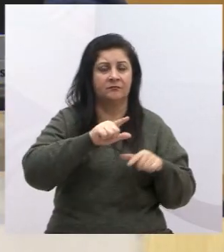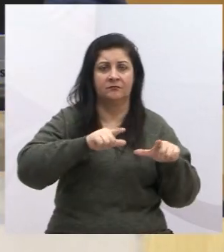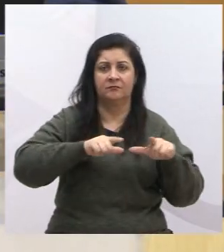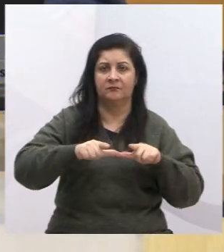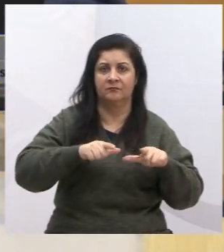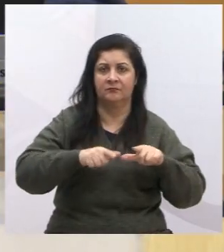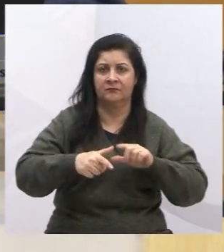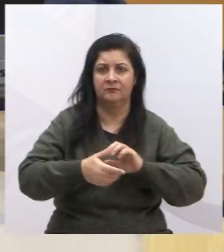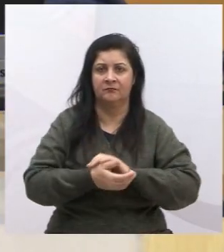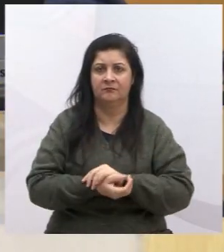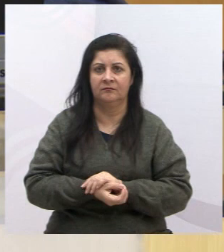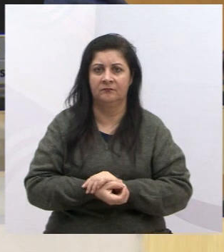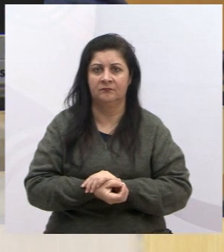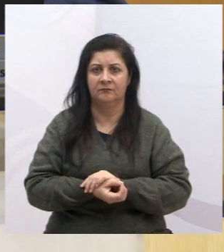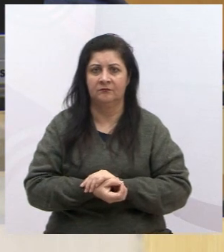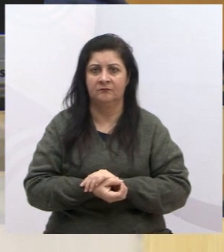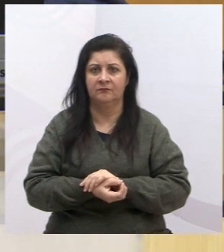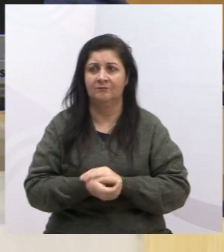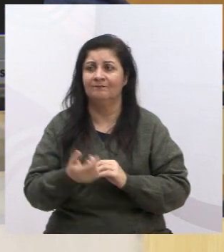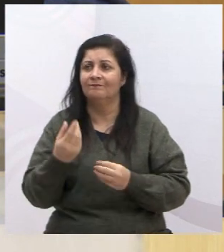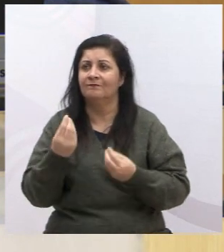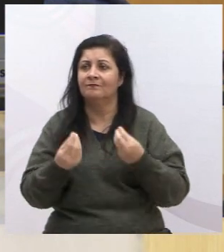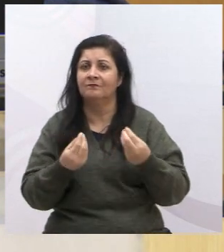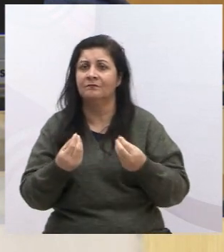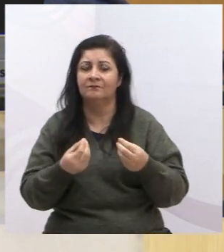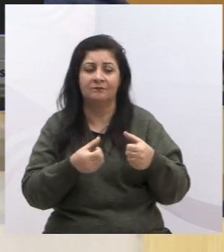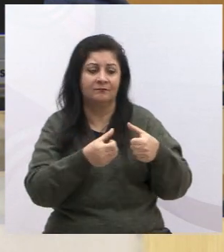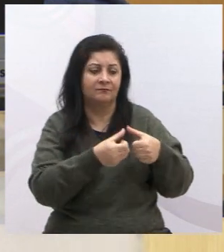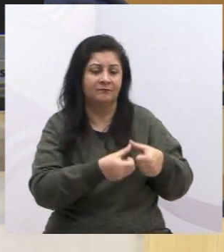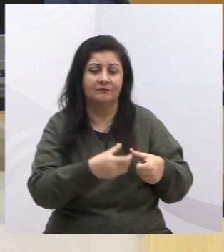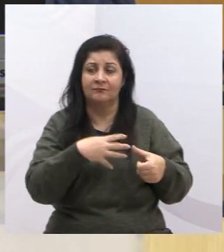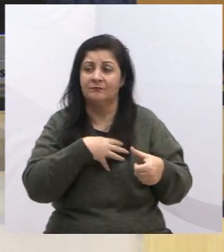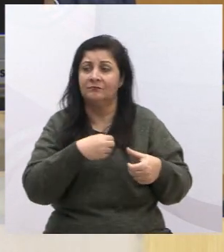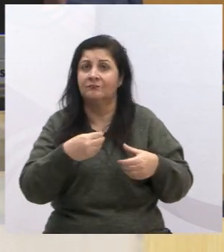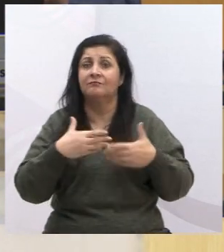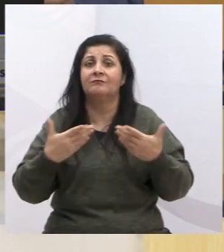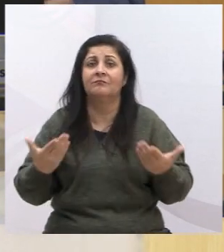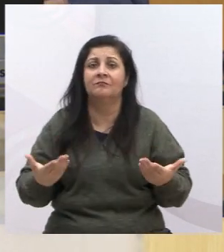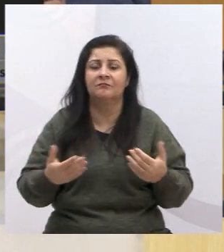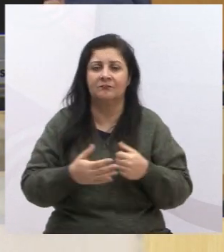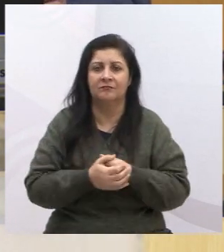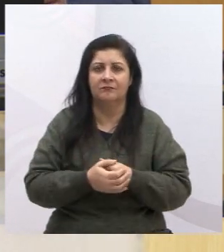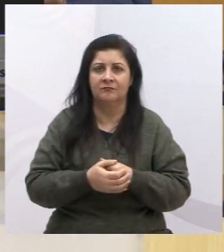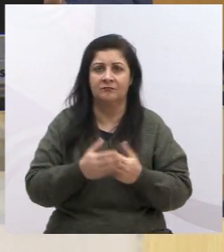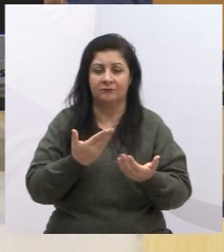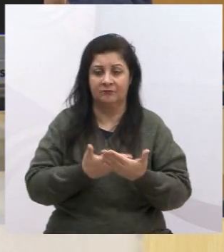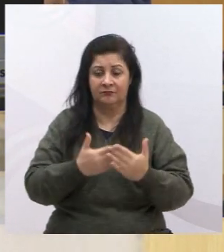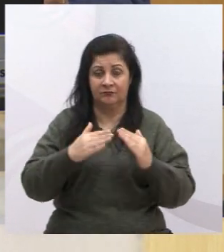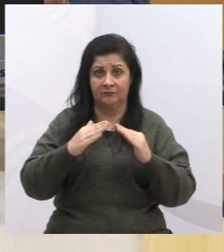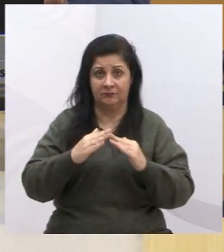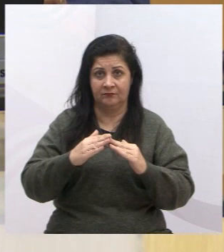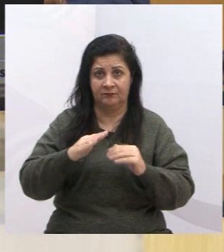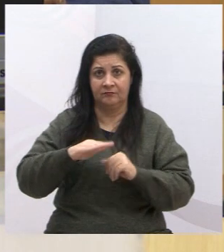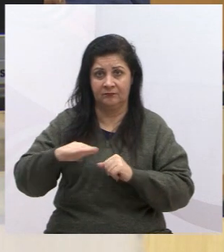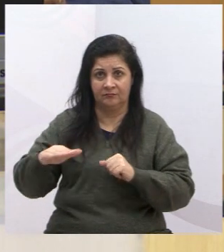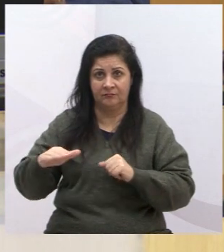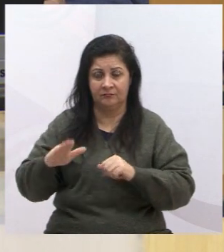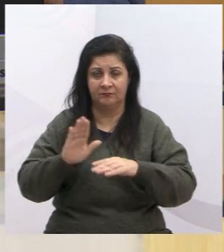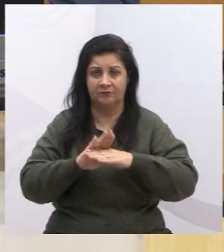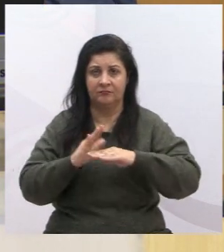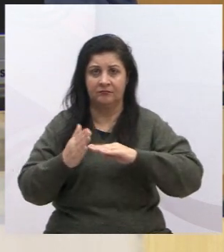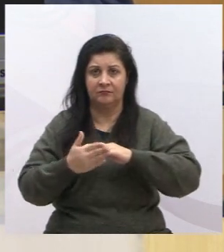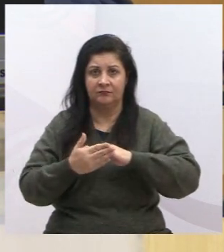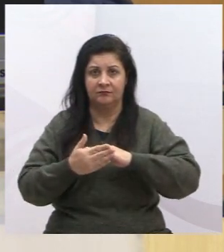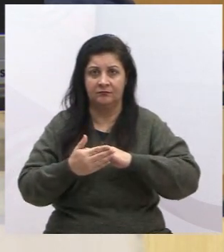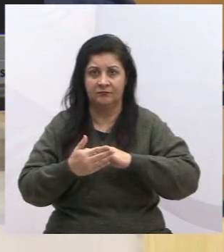Muitas são as mães que trabalham e não têm com quem deixar a sua criança. E uma creche ali no bairro 1º de Maio